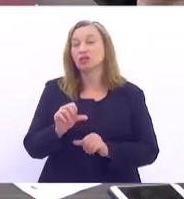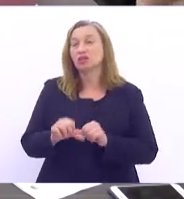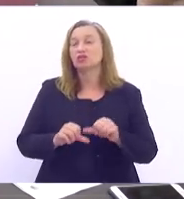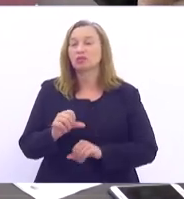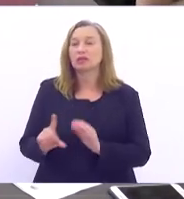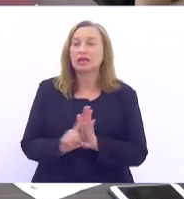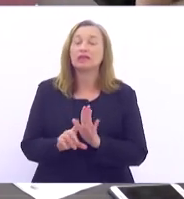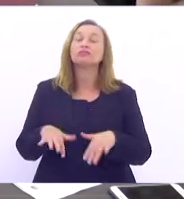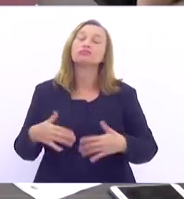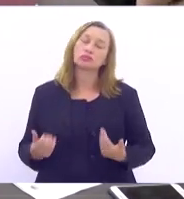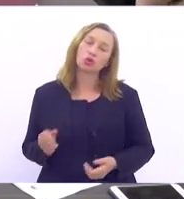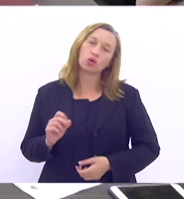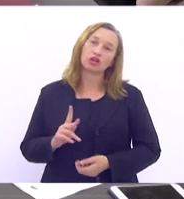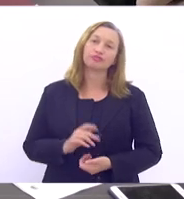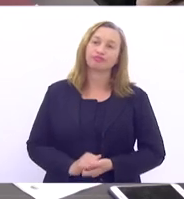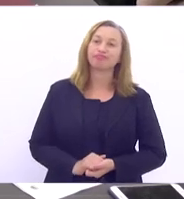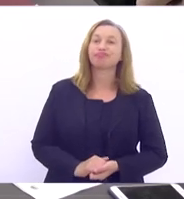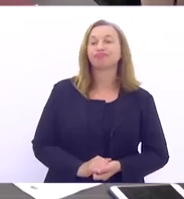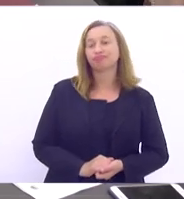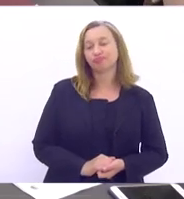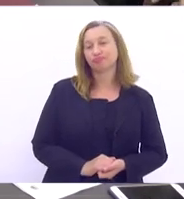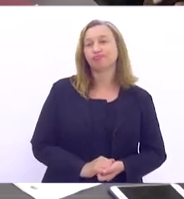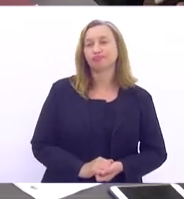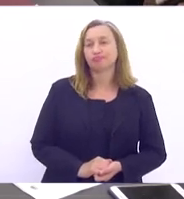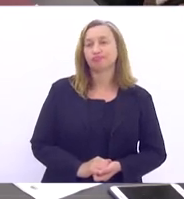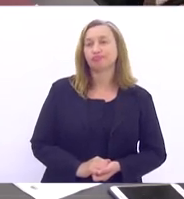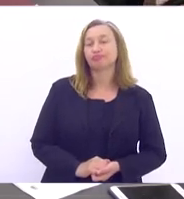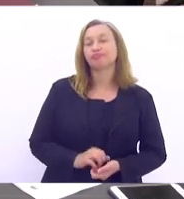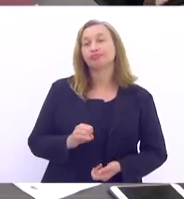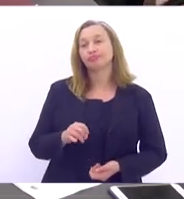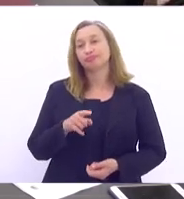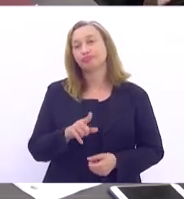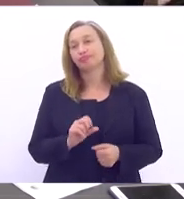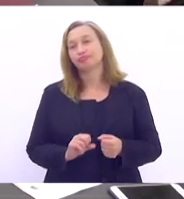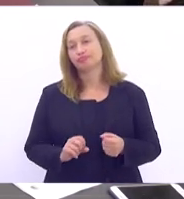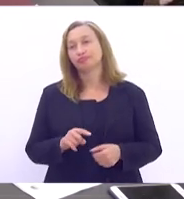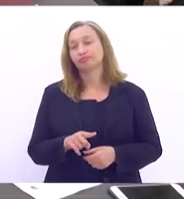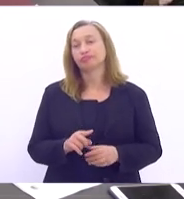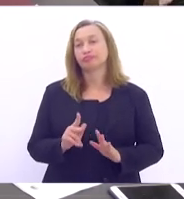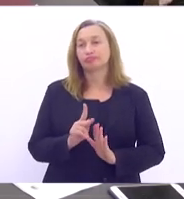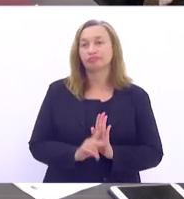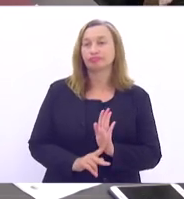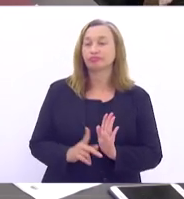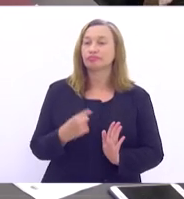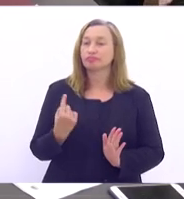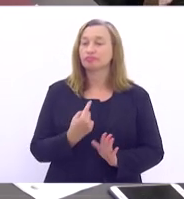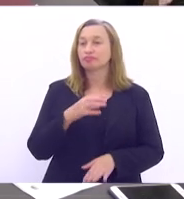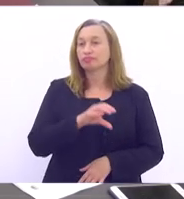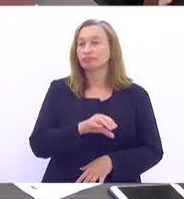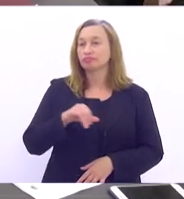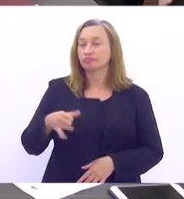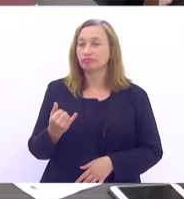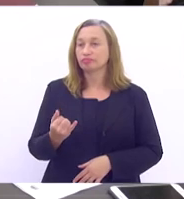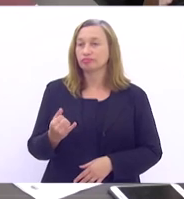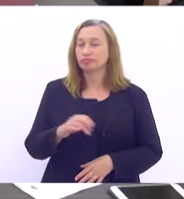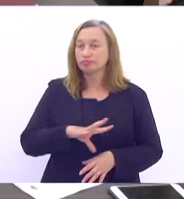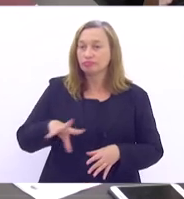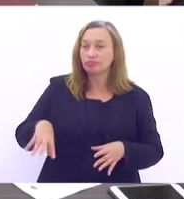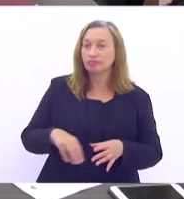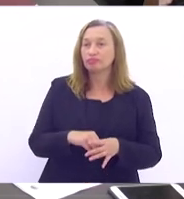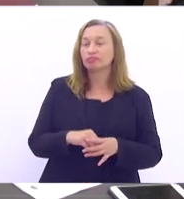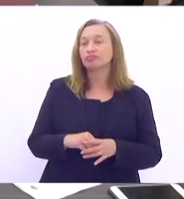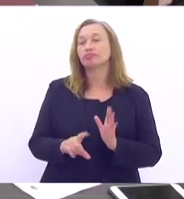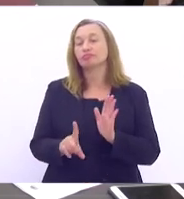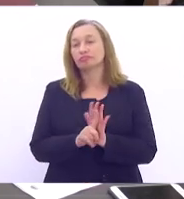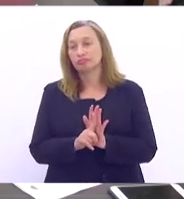em lei. Então tá bom, então não vale. Ou né? Se nós faríamos aqui um projeto nosso da CCJ consolidando a